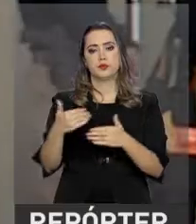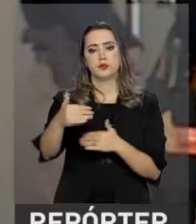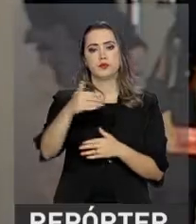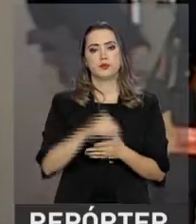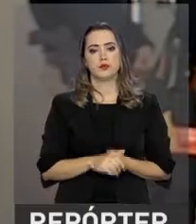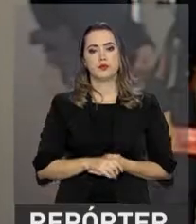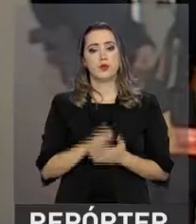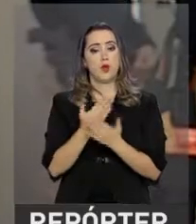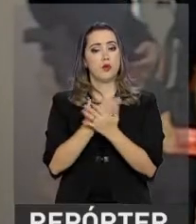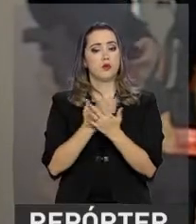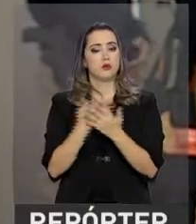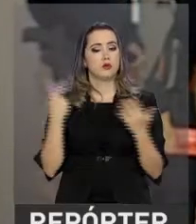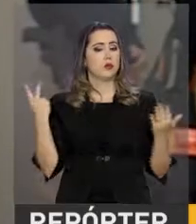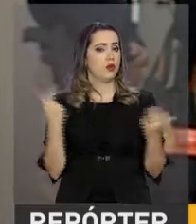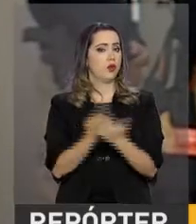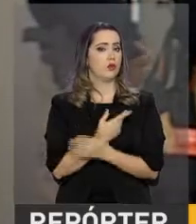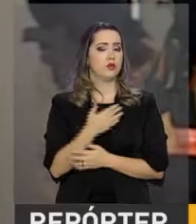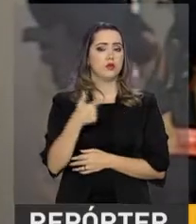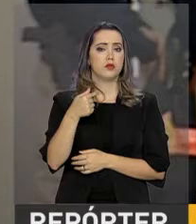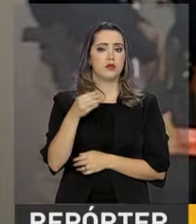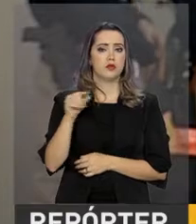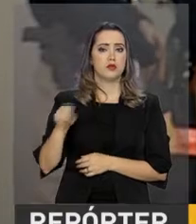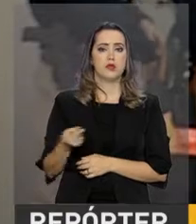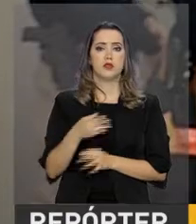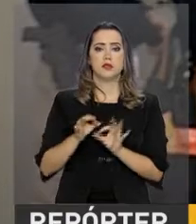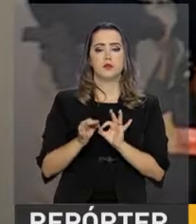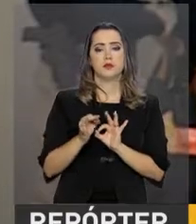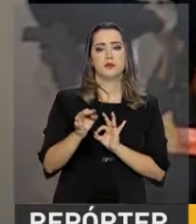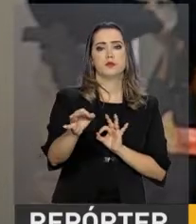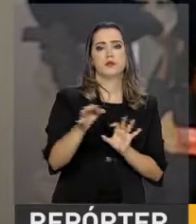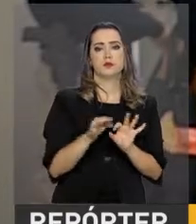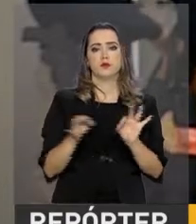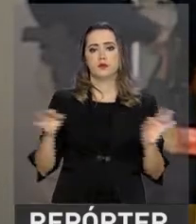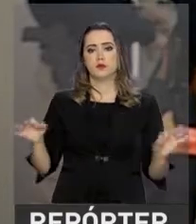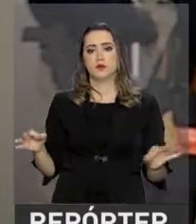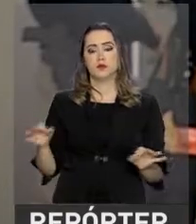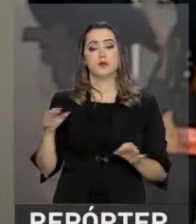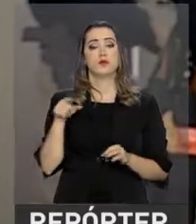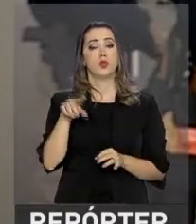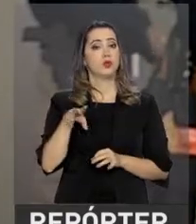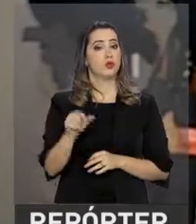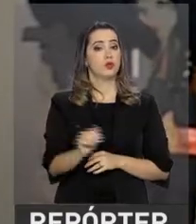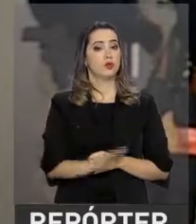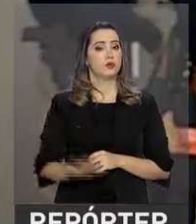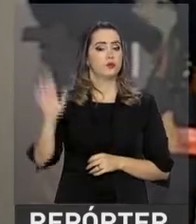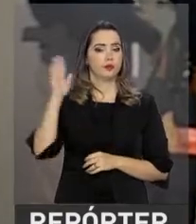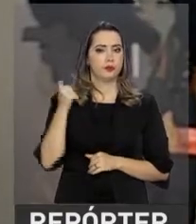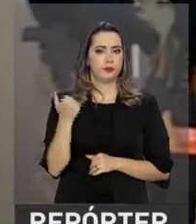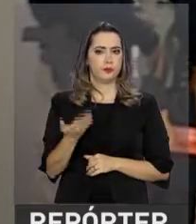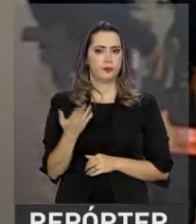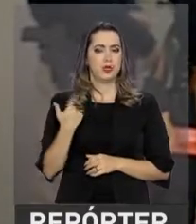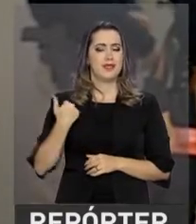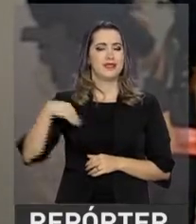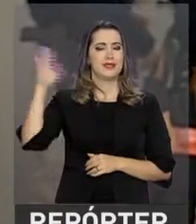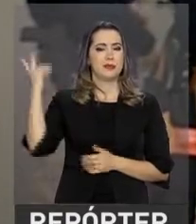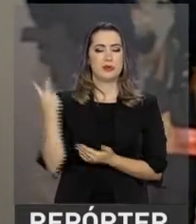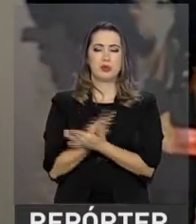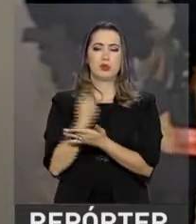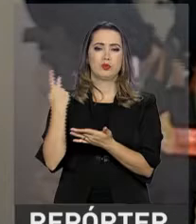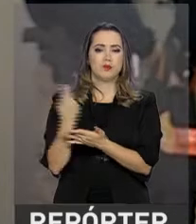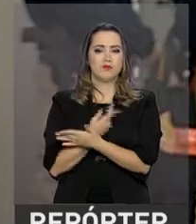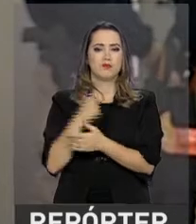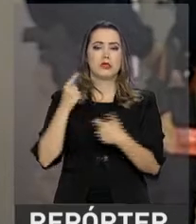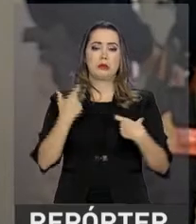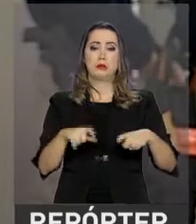resultado. O estudo foi feito em mais de 70 mil quilômetros de rodovias federais de todo o país. E as campeãs em número